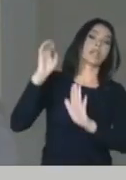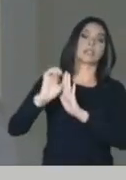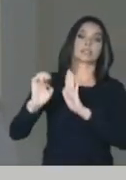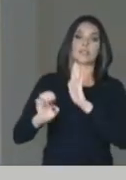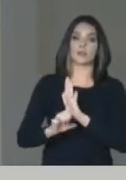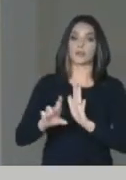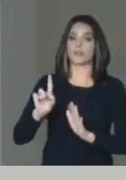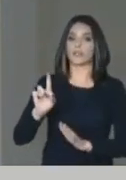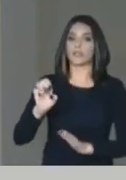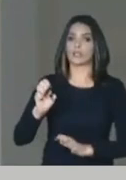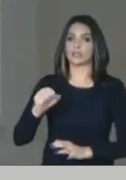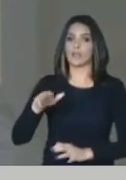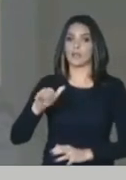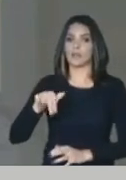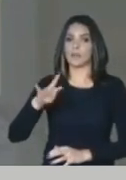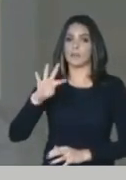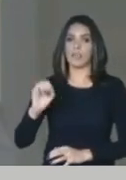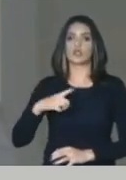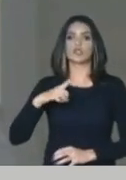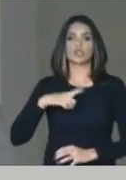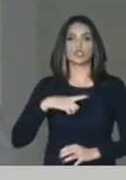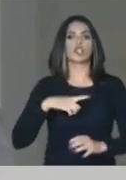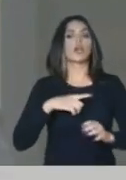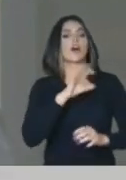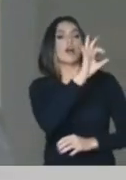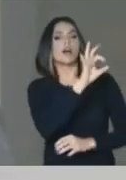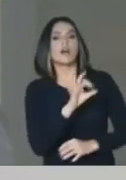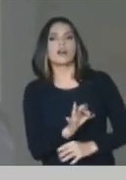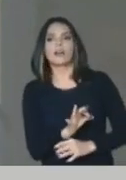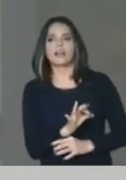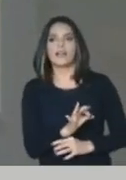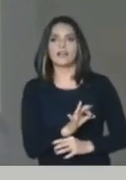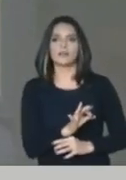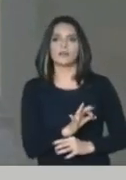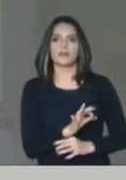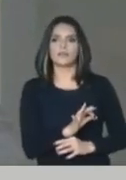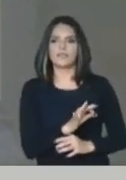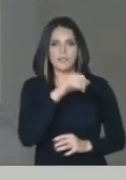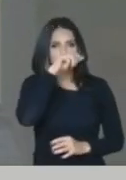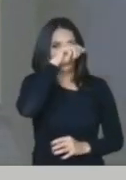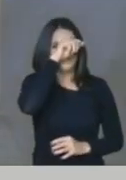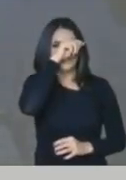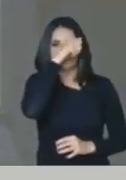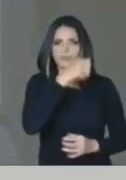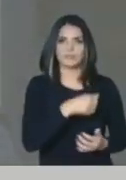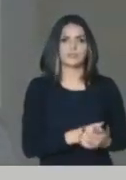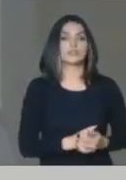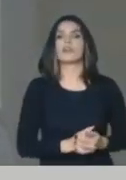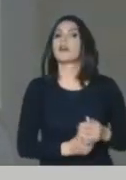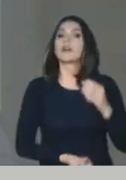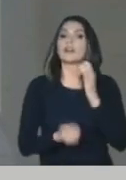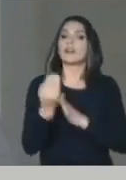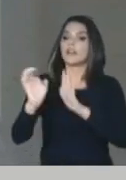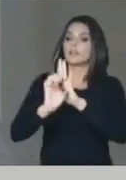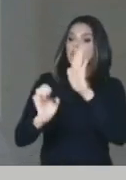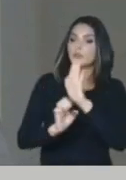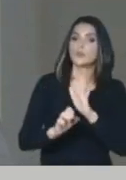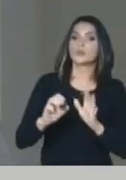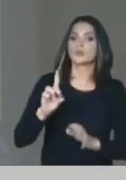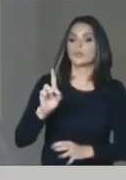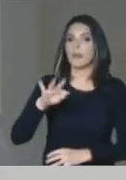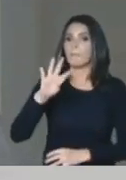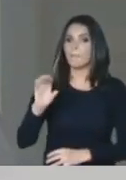homicídios muito menor nos anos posteriores após sua implantação do Estatuto do Desarmamento no